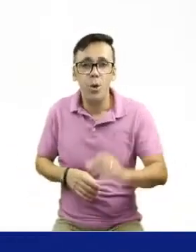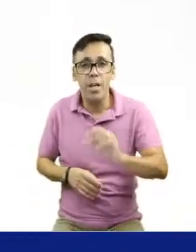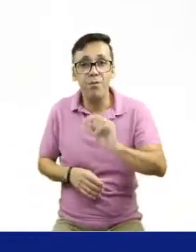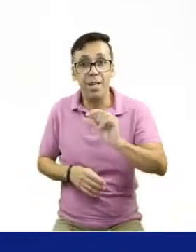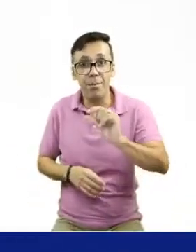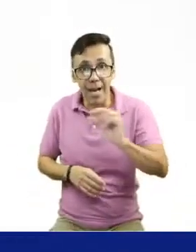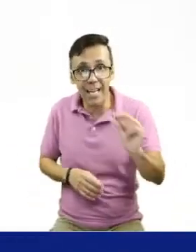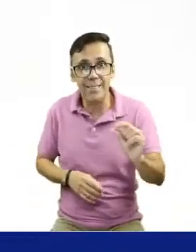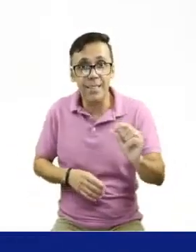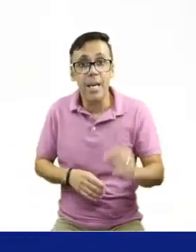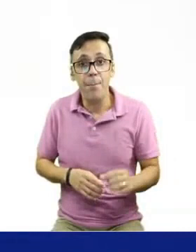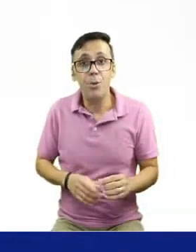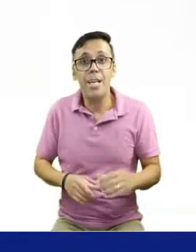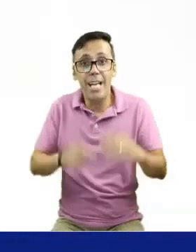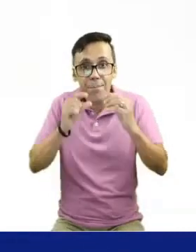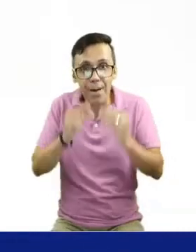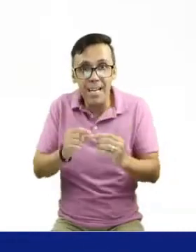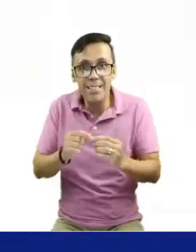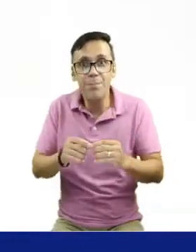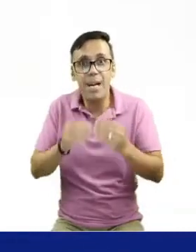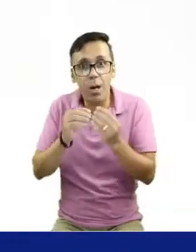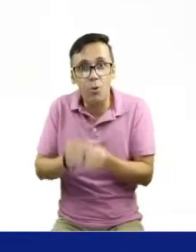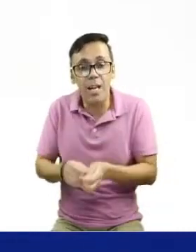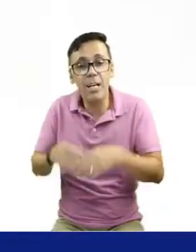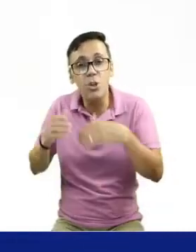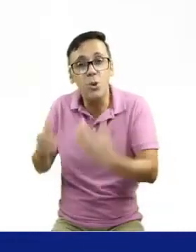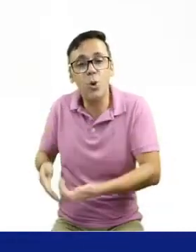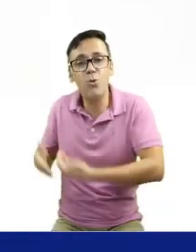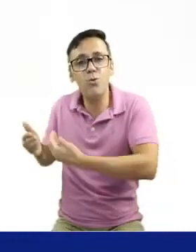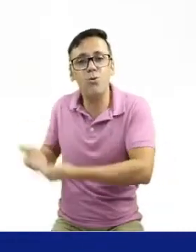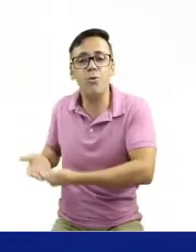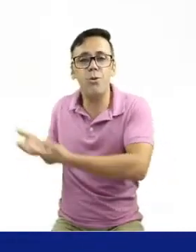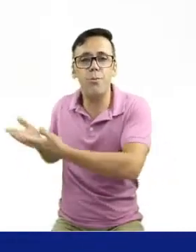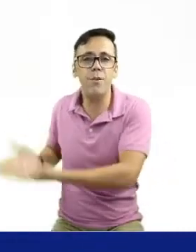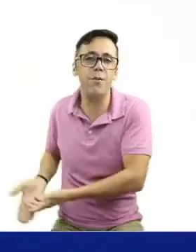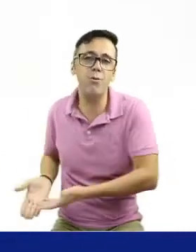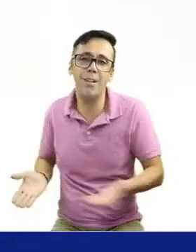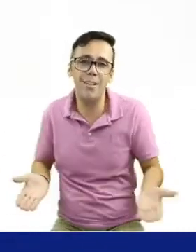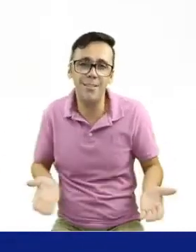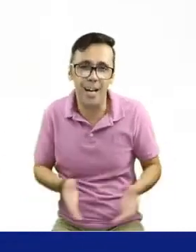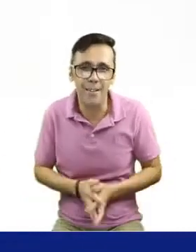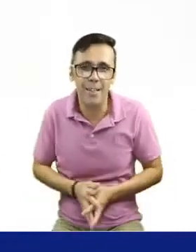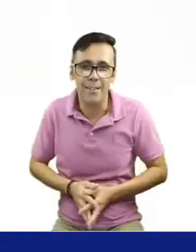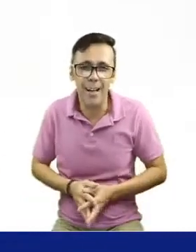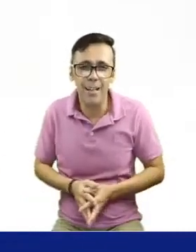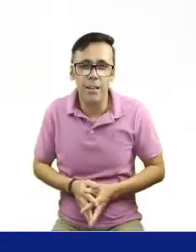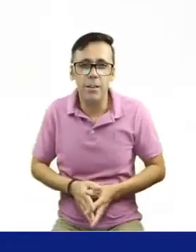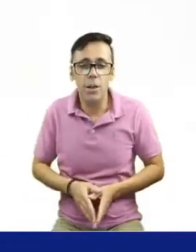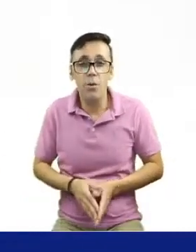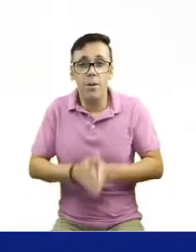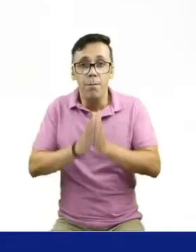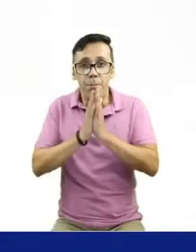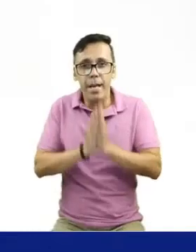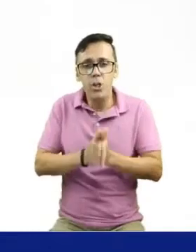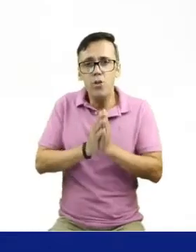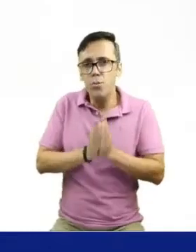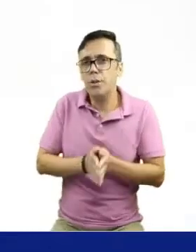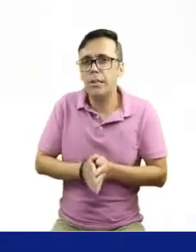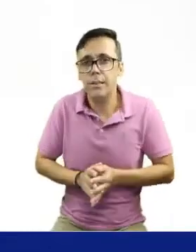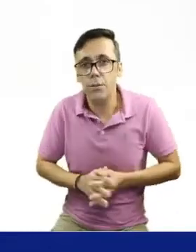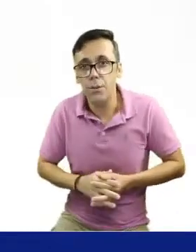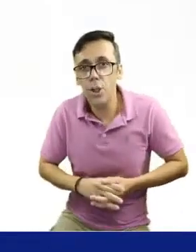base porque ele fala base é porque é a base para calcular todos os outros benefícios que está então